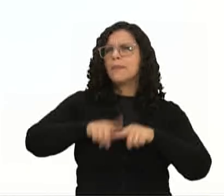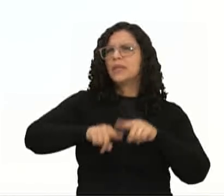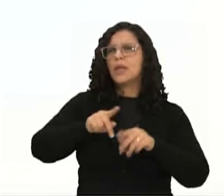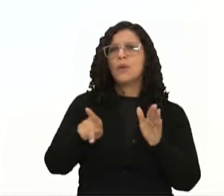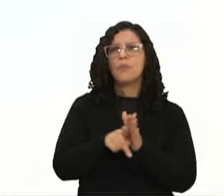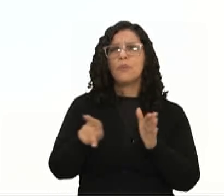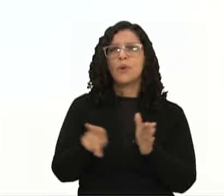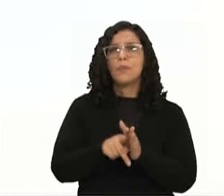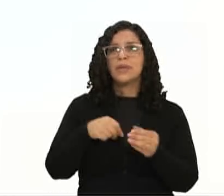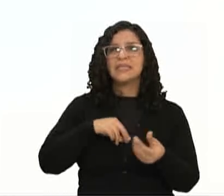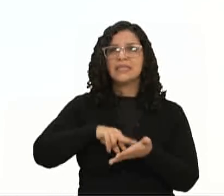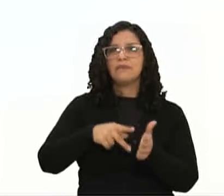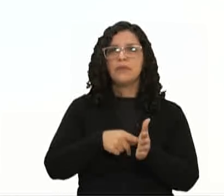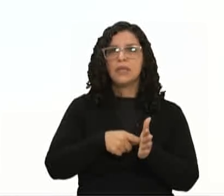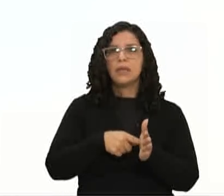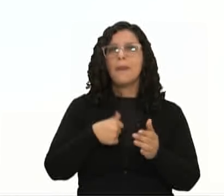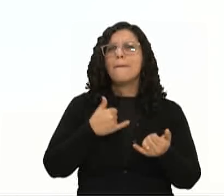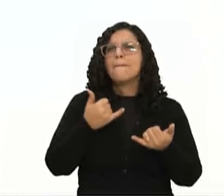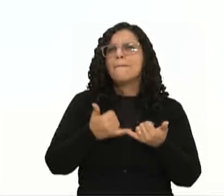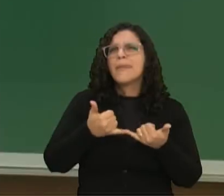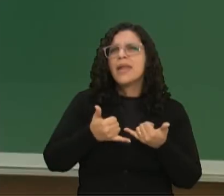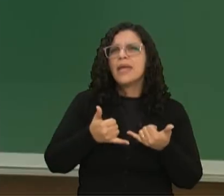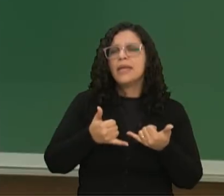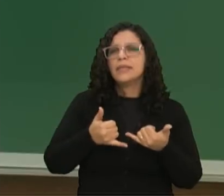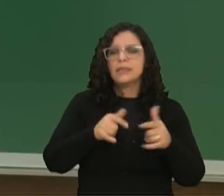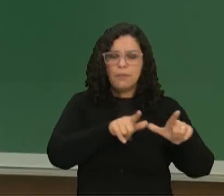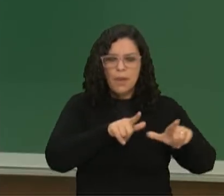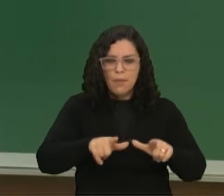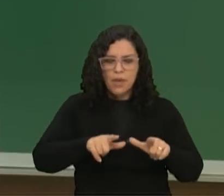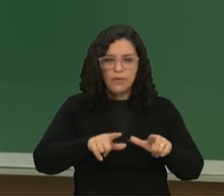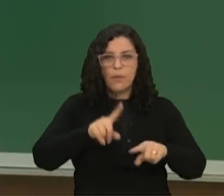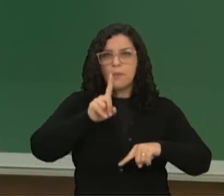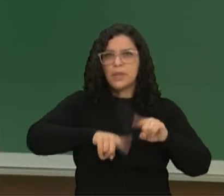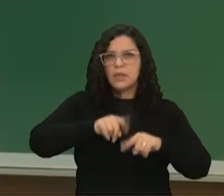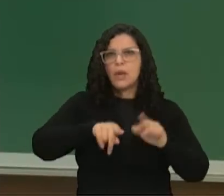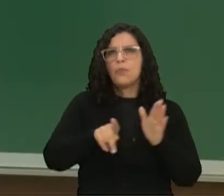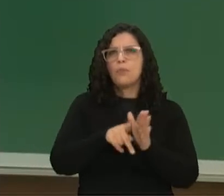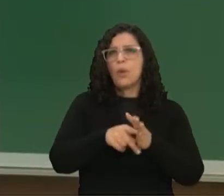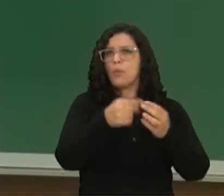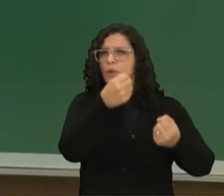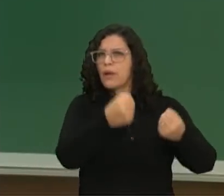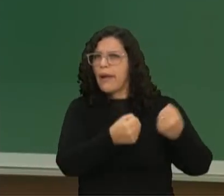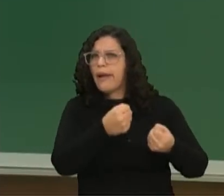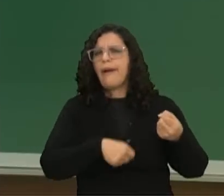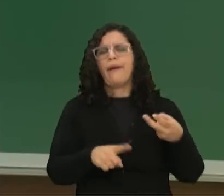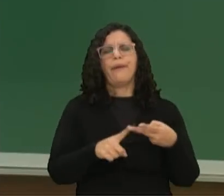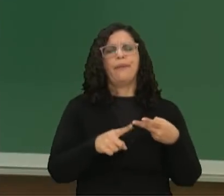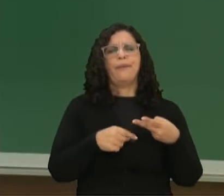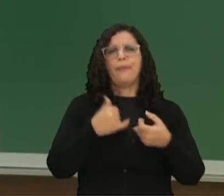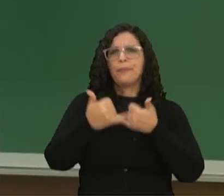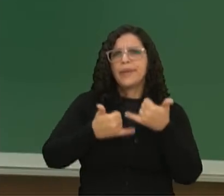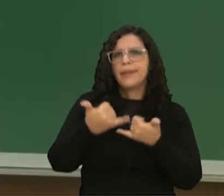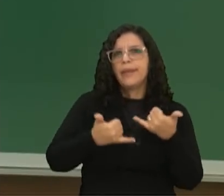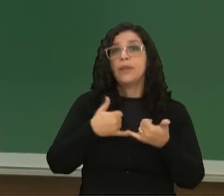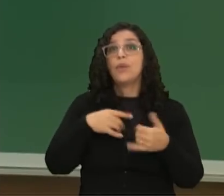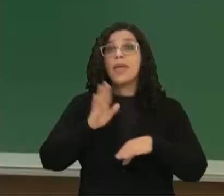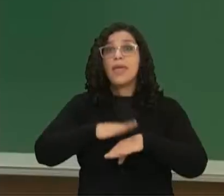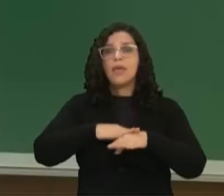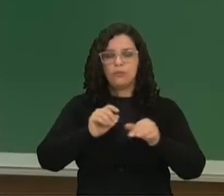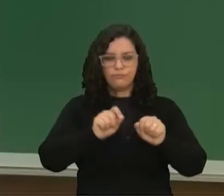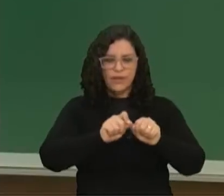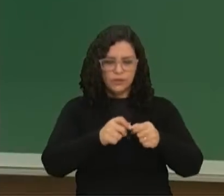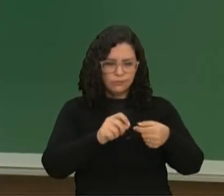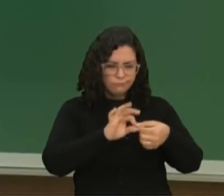objetos para serem montados. Não é quebra-cabeça, tá? É objeto, por exemplo, carros, carrinhos, né, de brinquedo, que eles